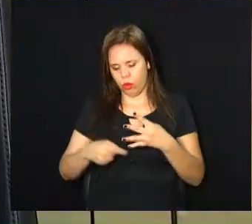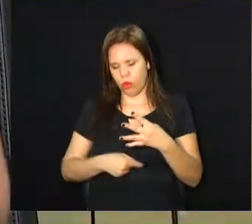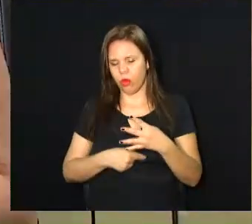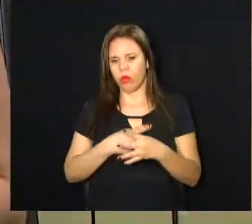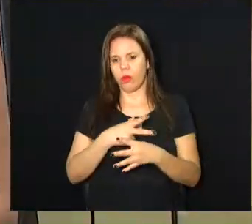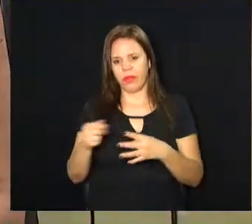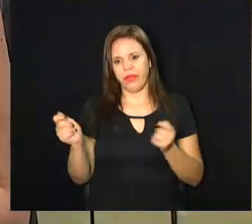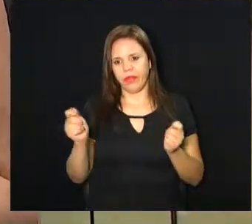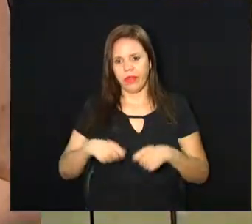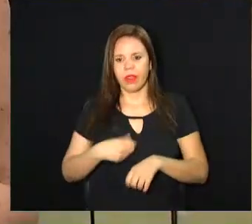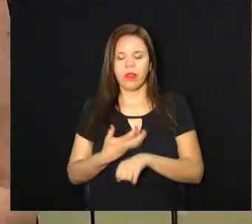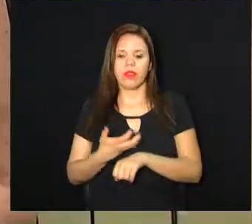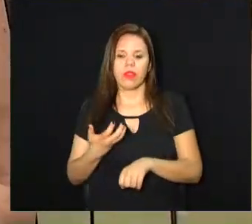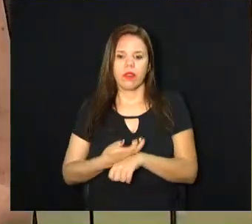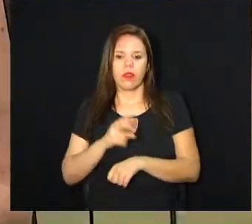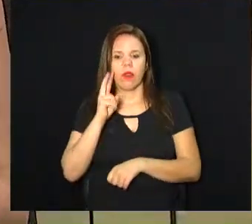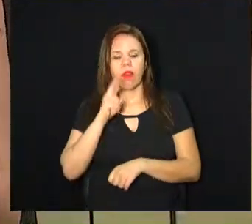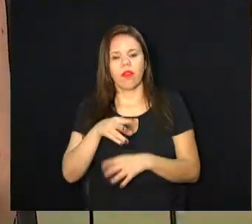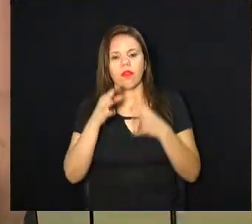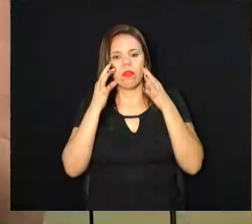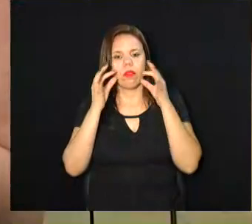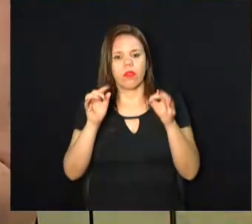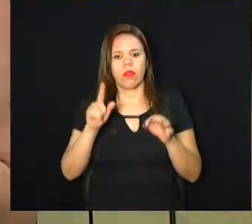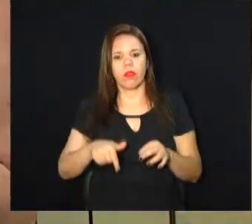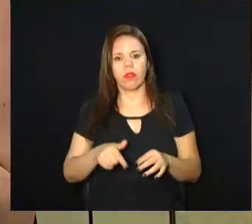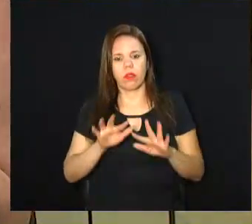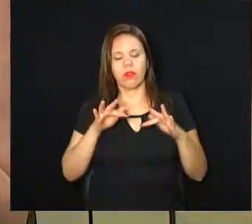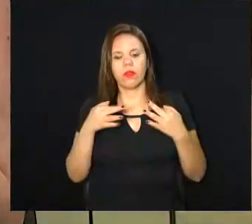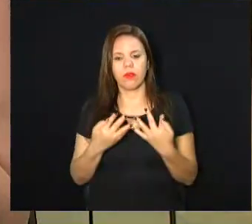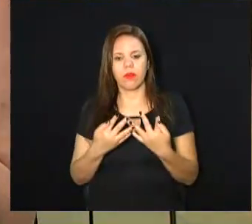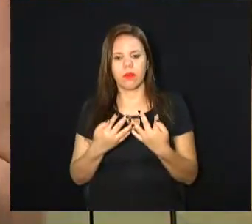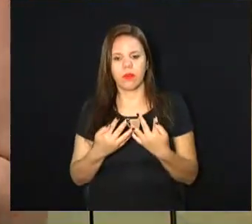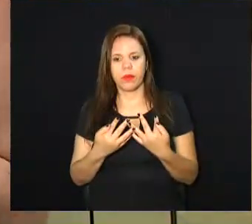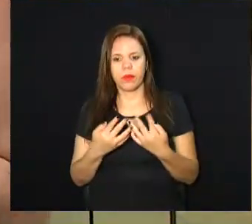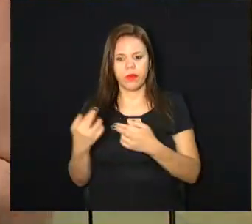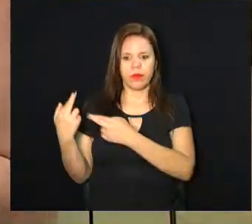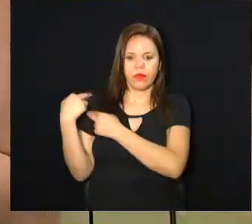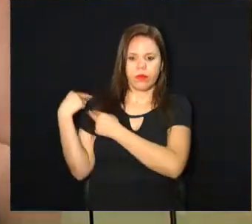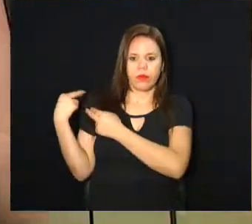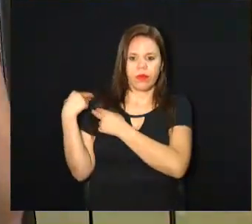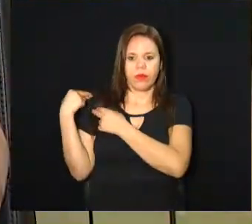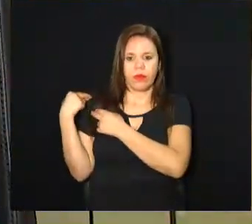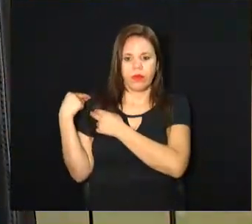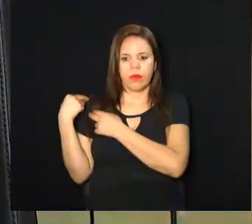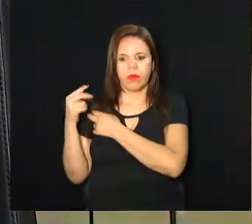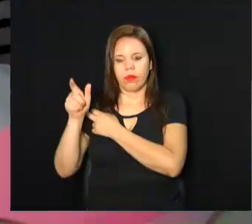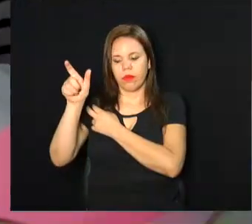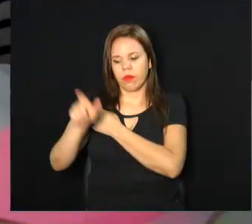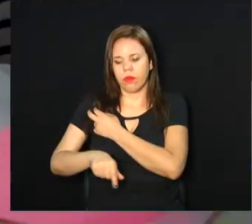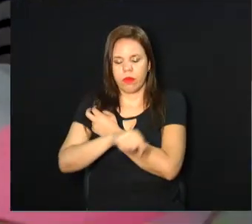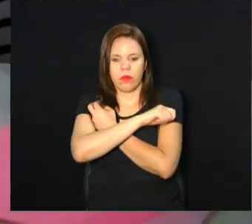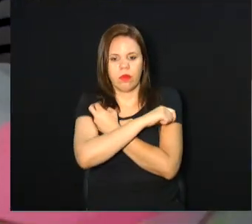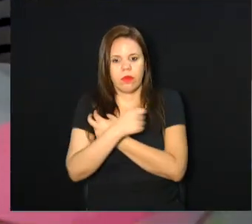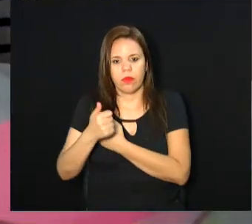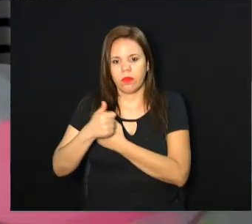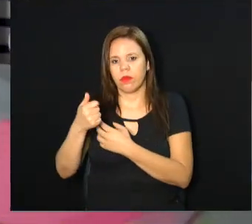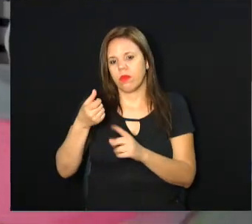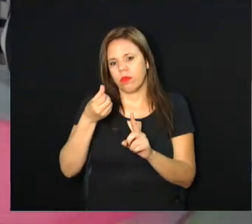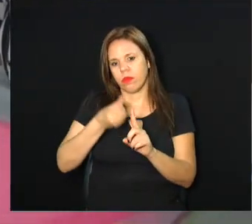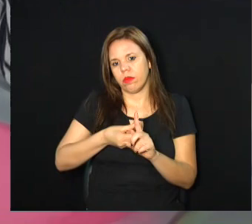Então, onde está o olhar destes pais, destes responsáveis, para esse estudante no primeiro